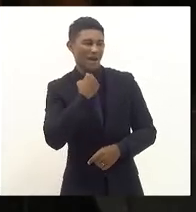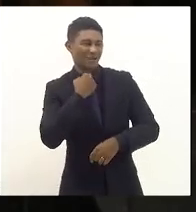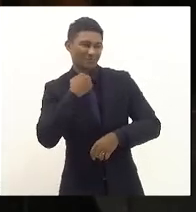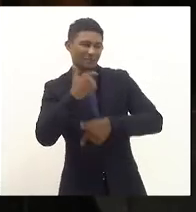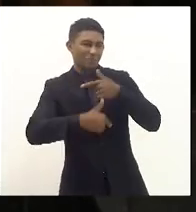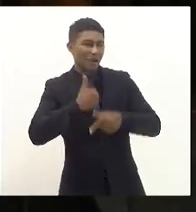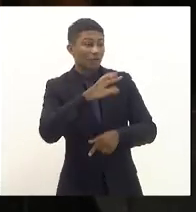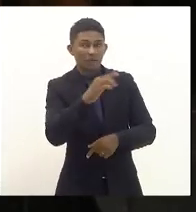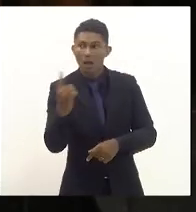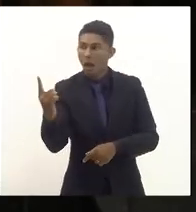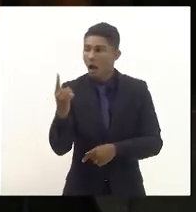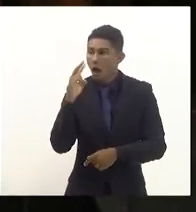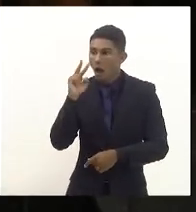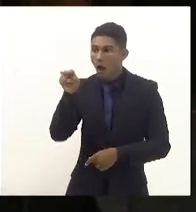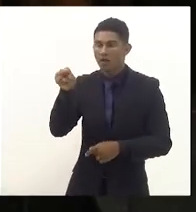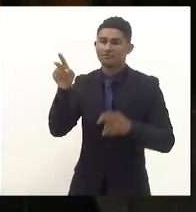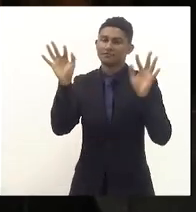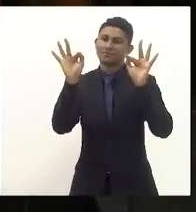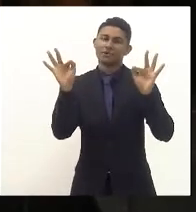muitíssimo feliz